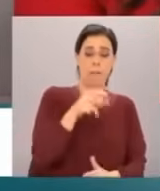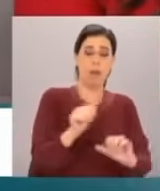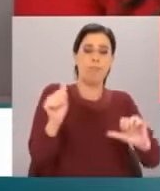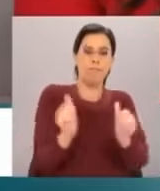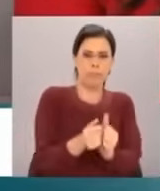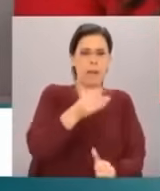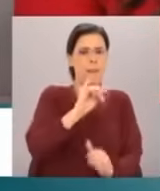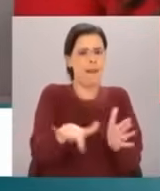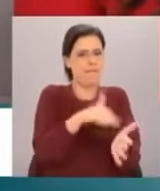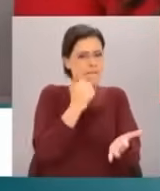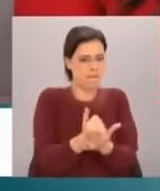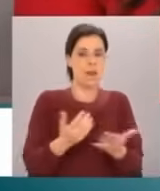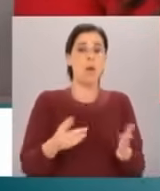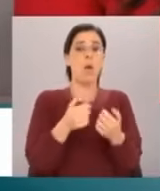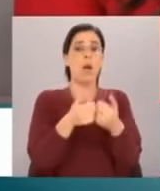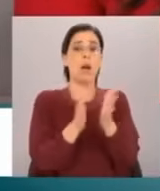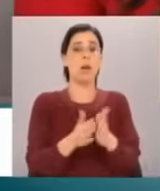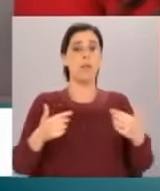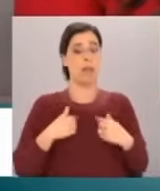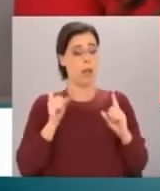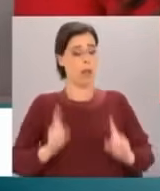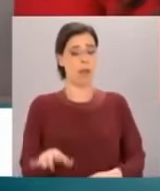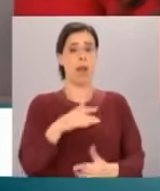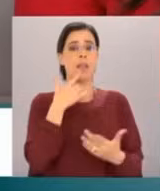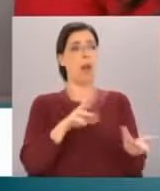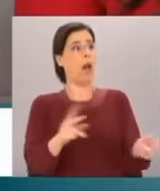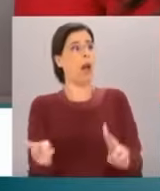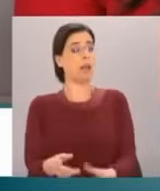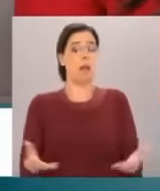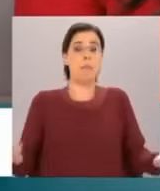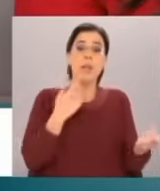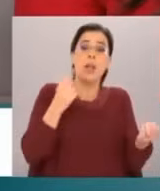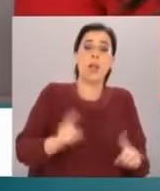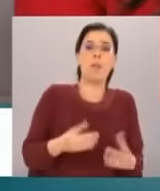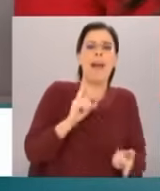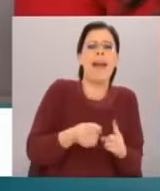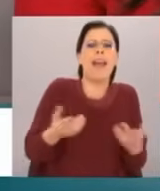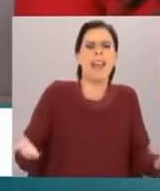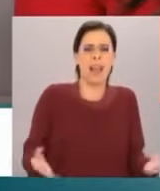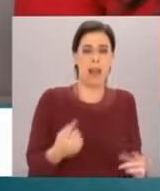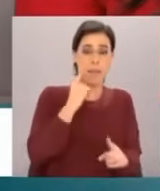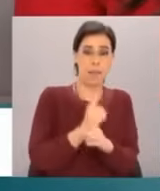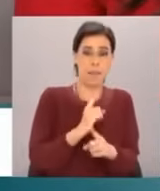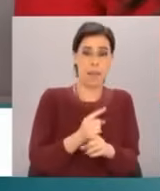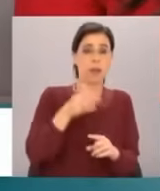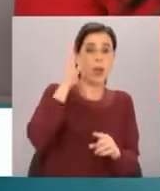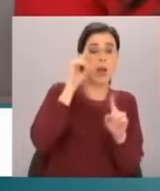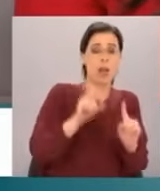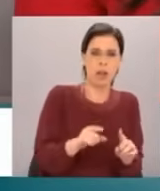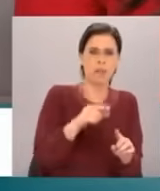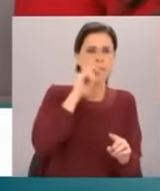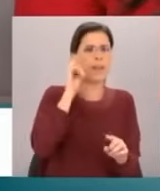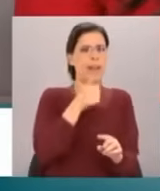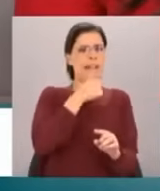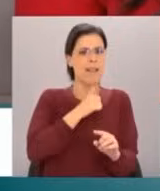pano esteve sempre ao lado do partido socialista em quase tudo deixou no estado em que está aí guardas que alternativa não se percebe aqui ainda por cima mesmo tópico dos animais e